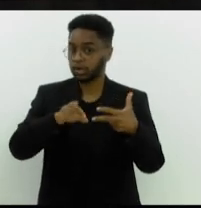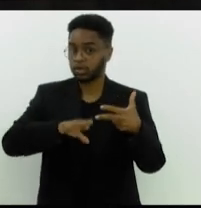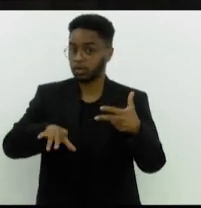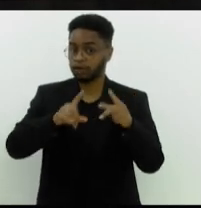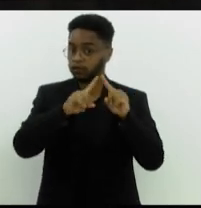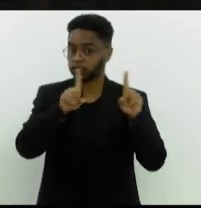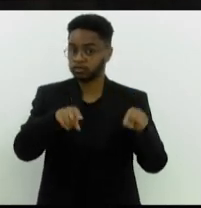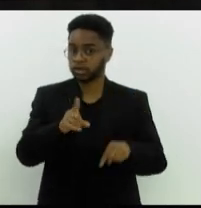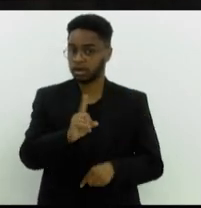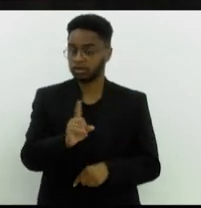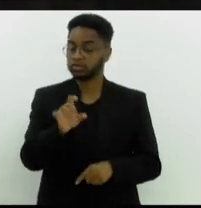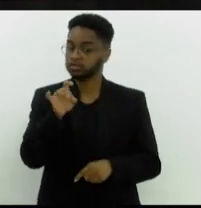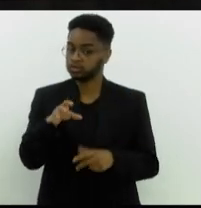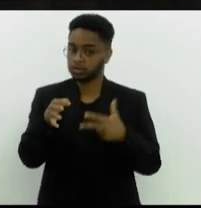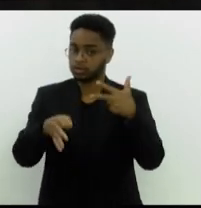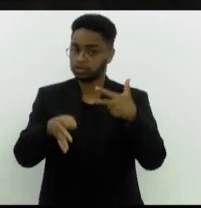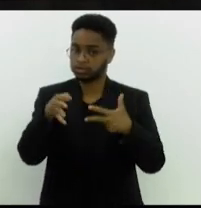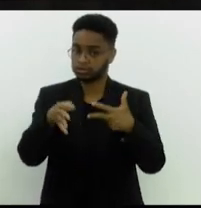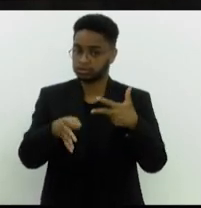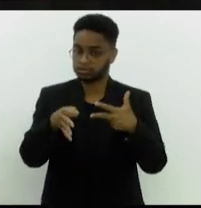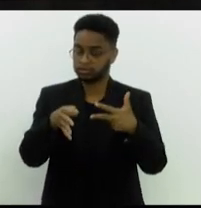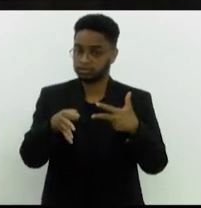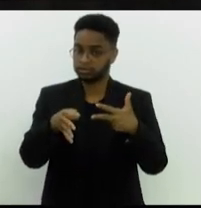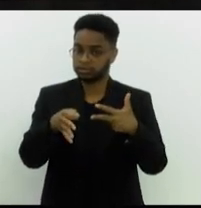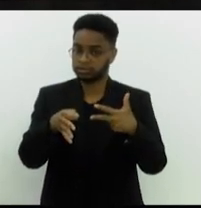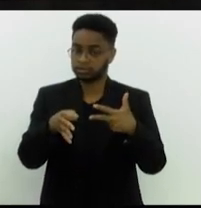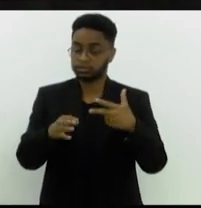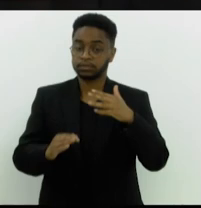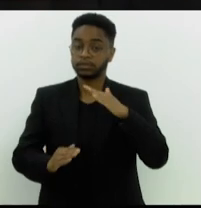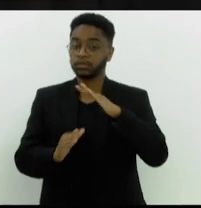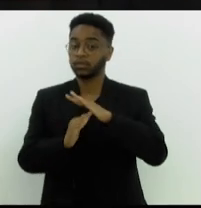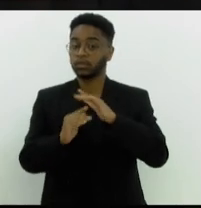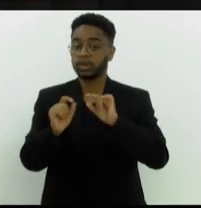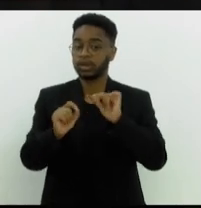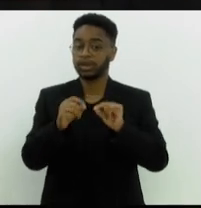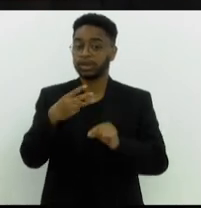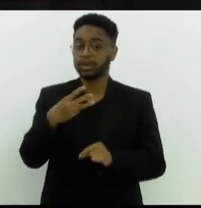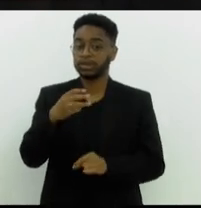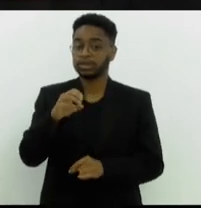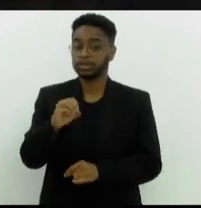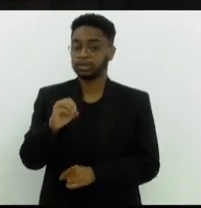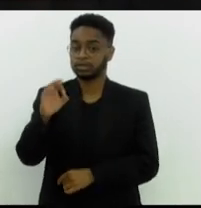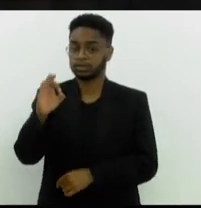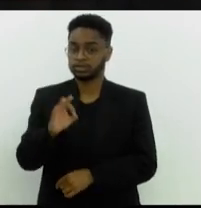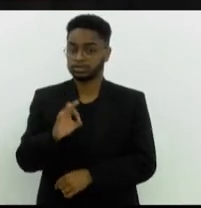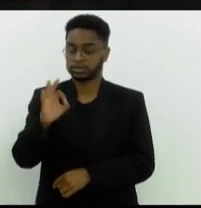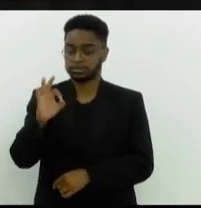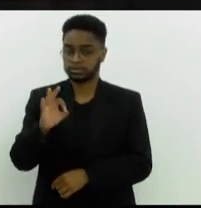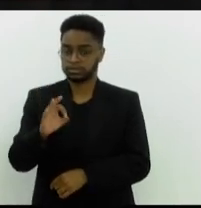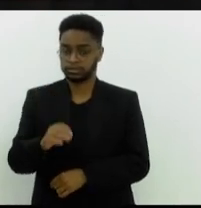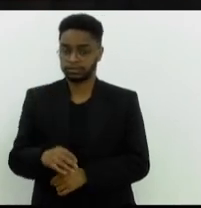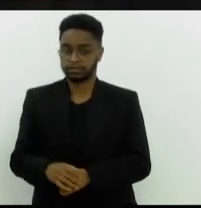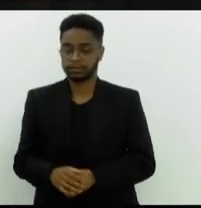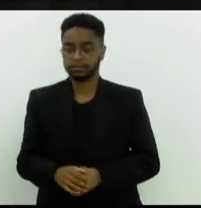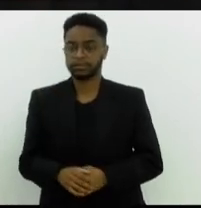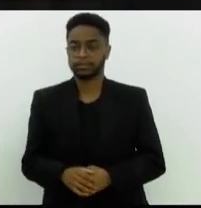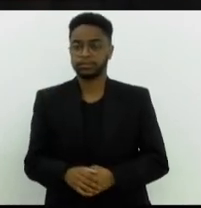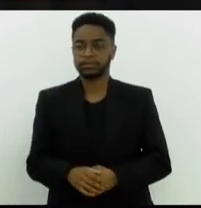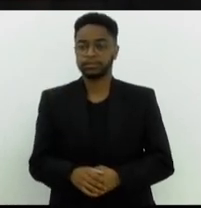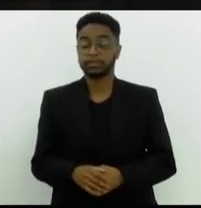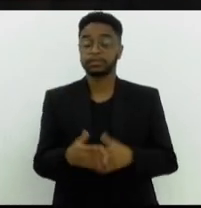só para o judiciário, de até 30 pontos percentuais. E o